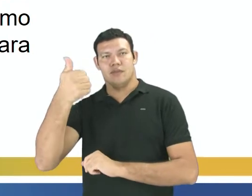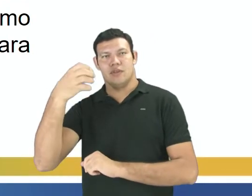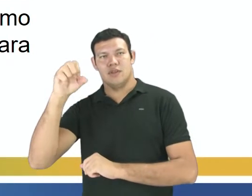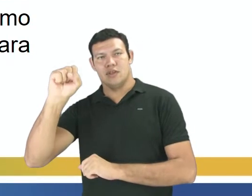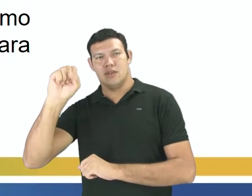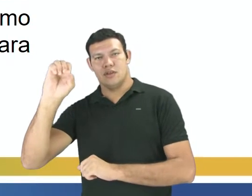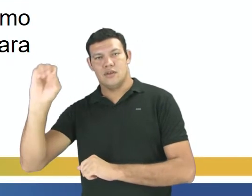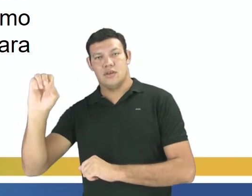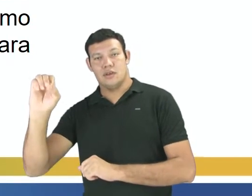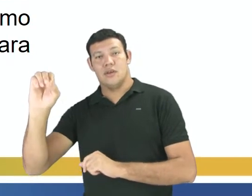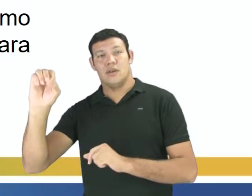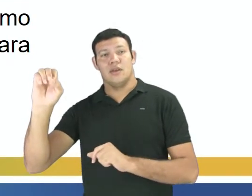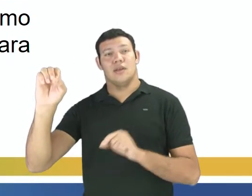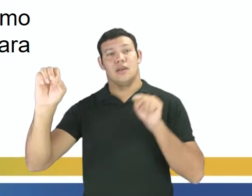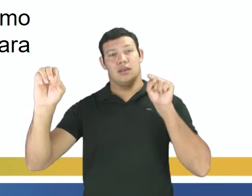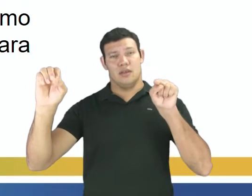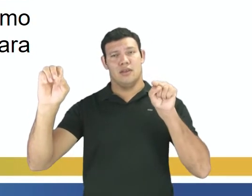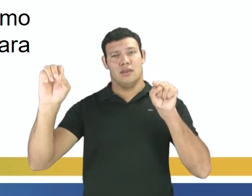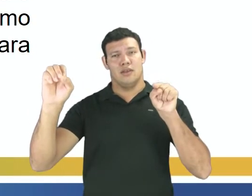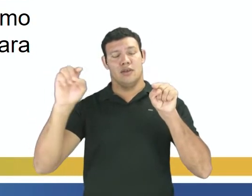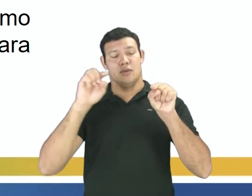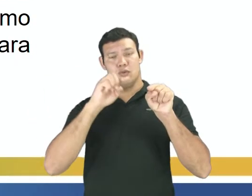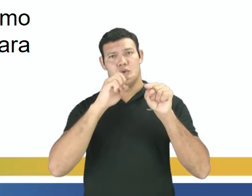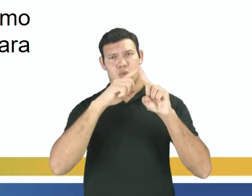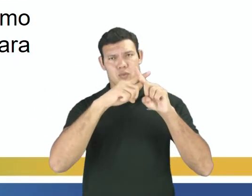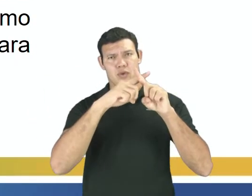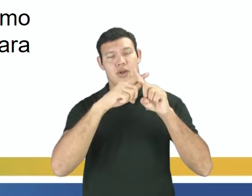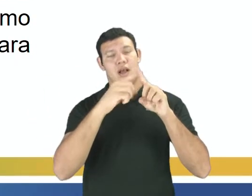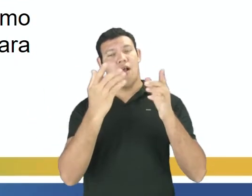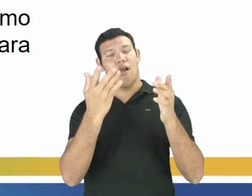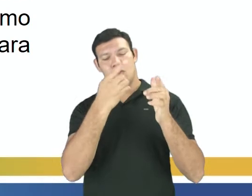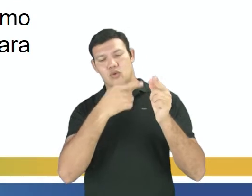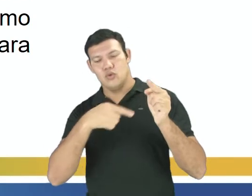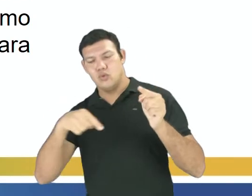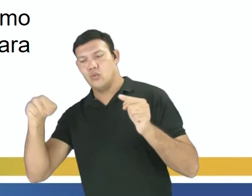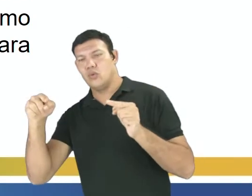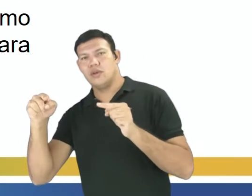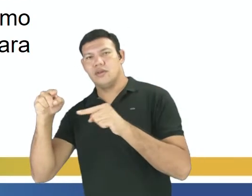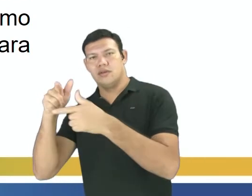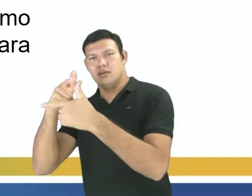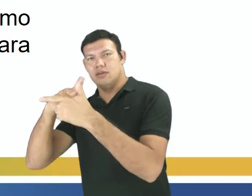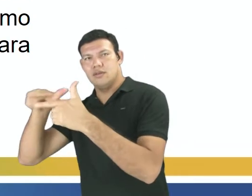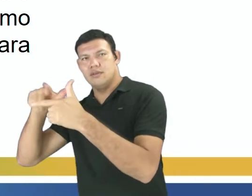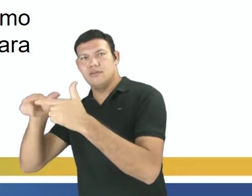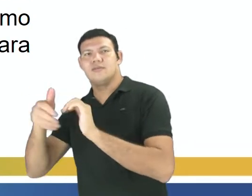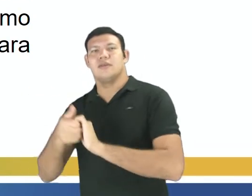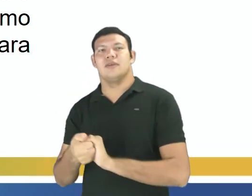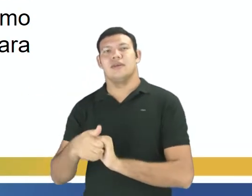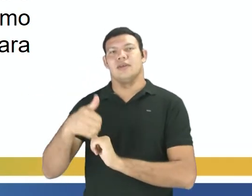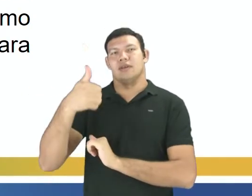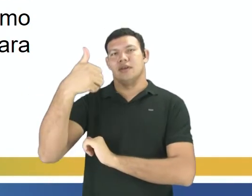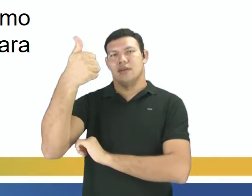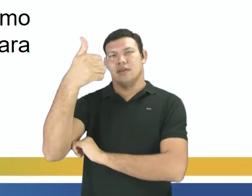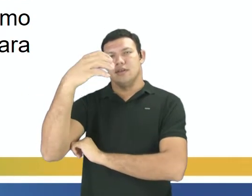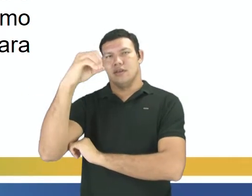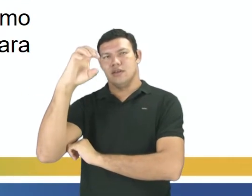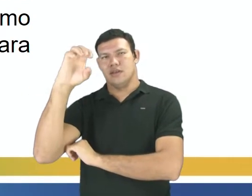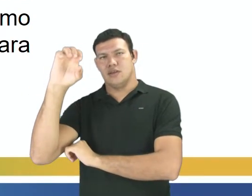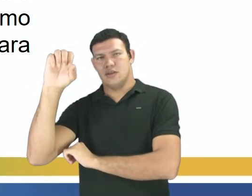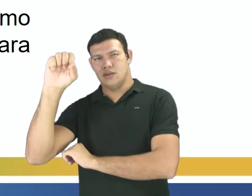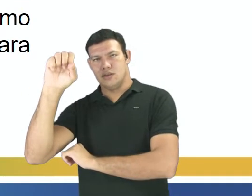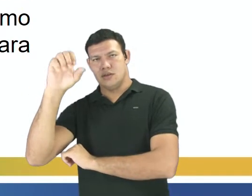90 que está multiplicando vai passar dividindo. Assim, 180 dividido para 90 nos dá como resultado